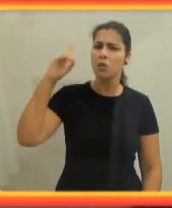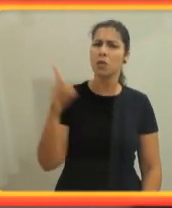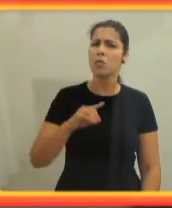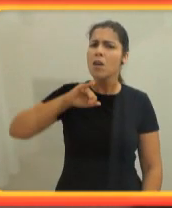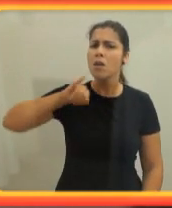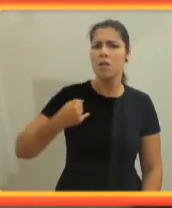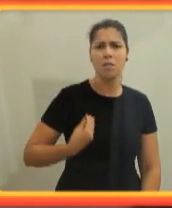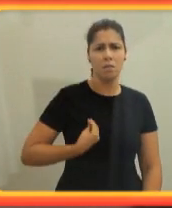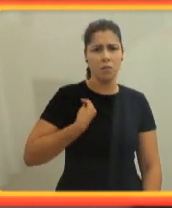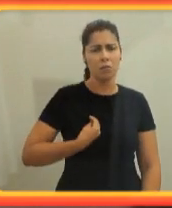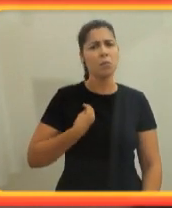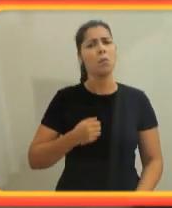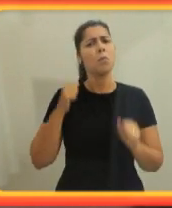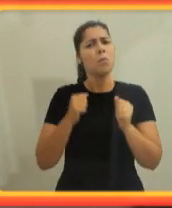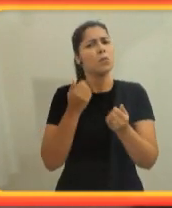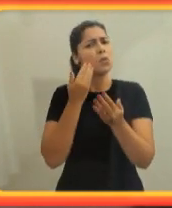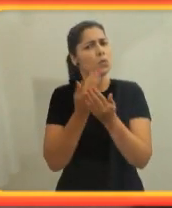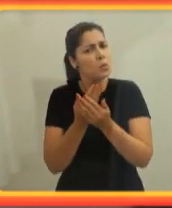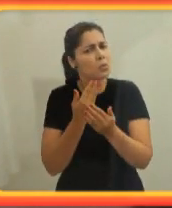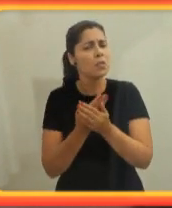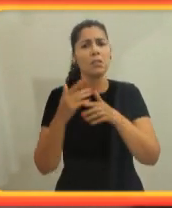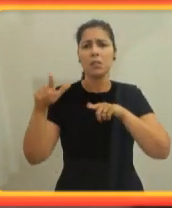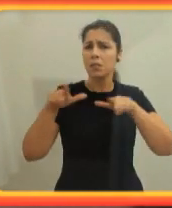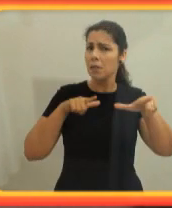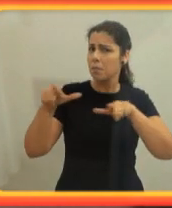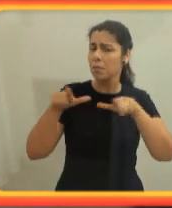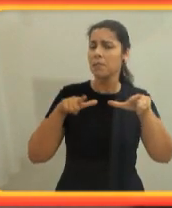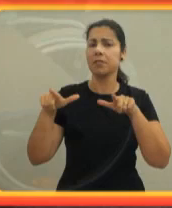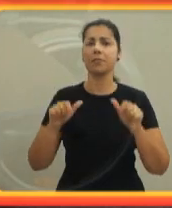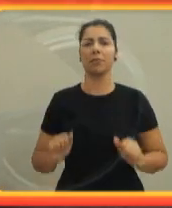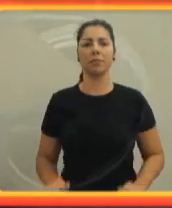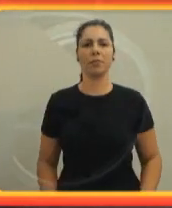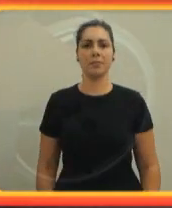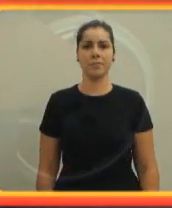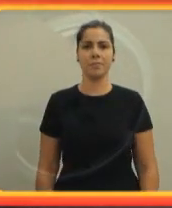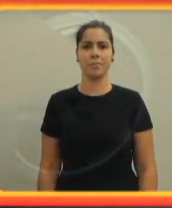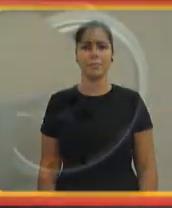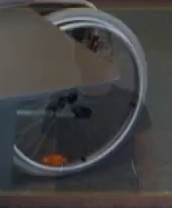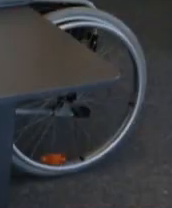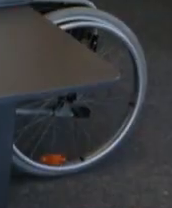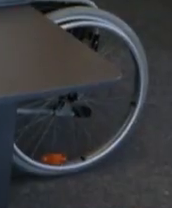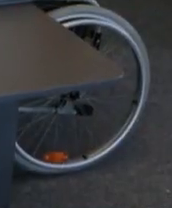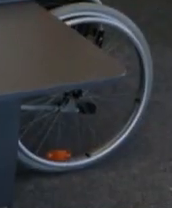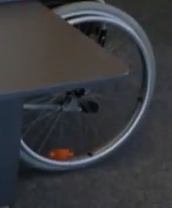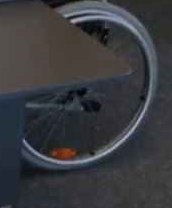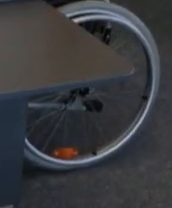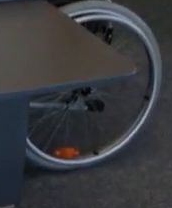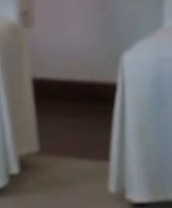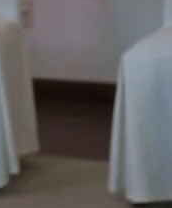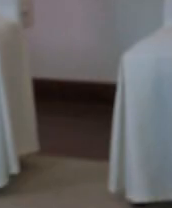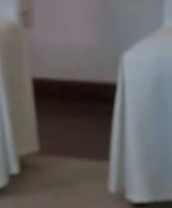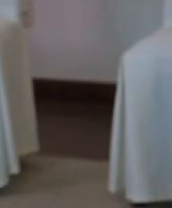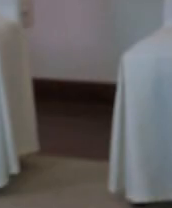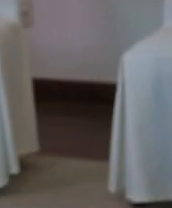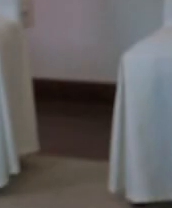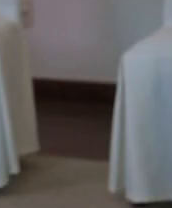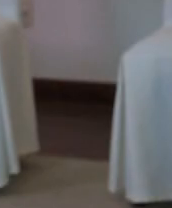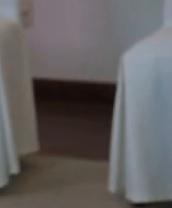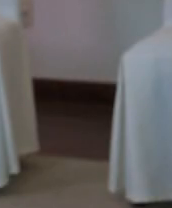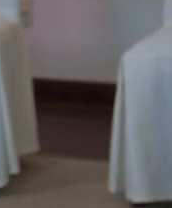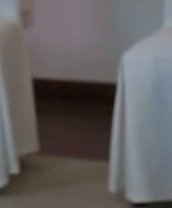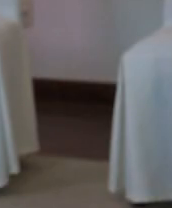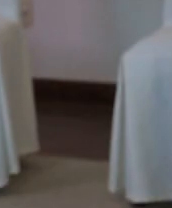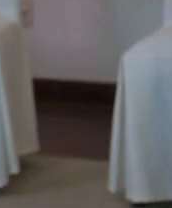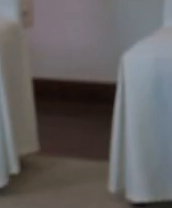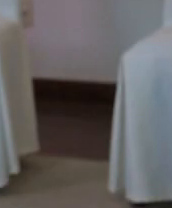que sempre me ajudam, não ajudarem, as pessoas que estão dentro dos lugares precisam me ajudar a entrar. Acho que todos nós temos o